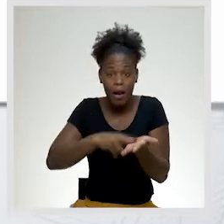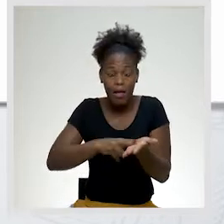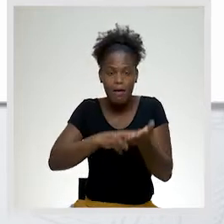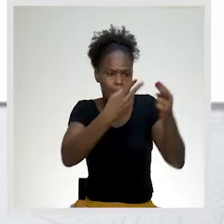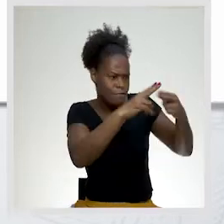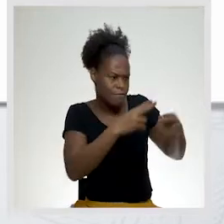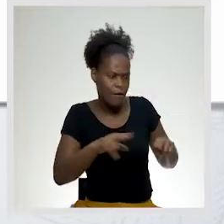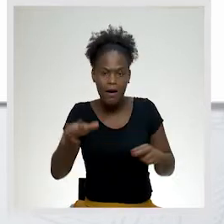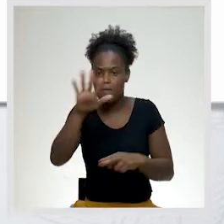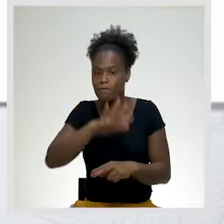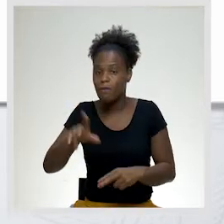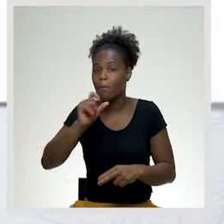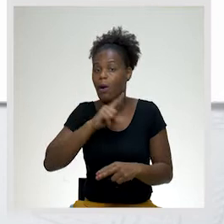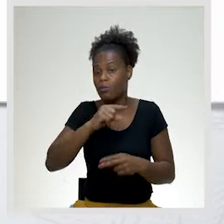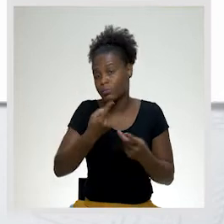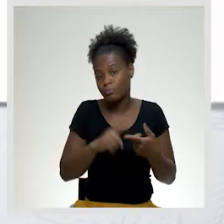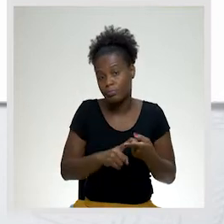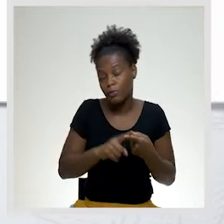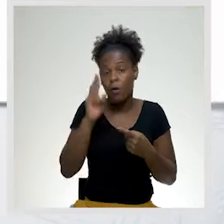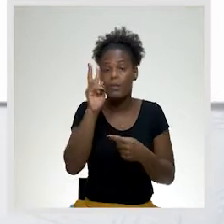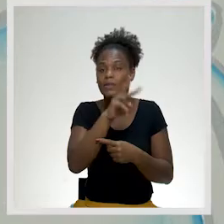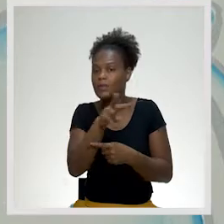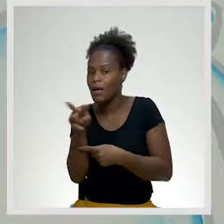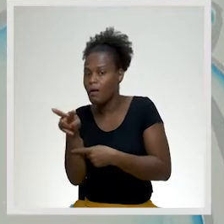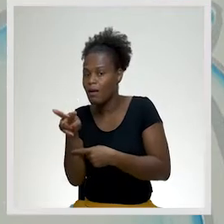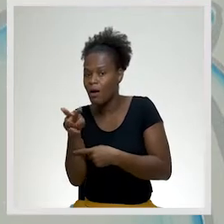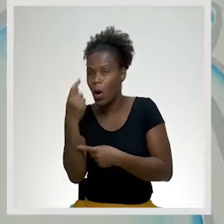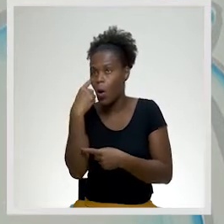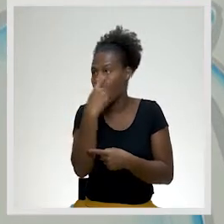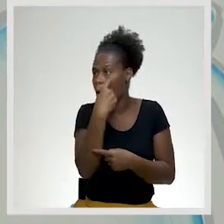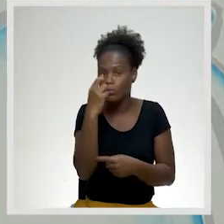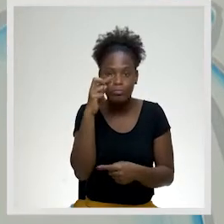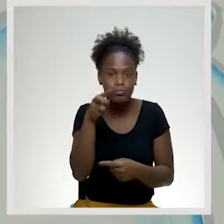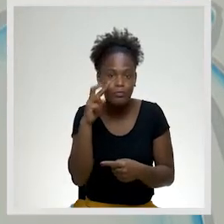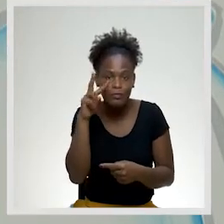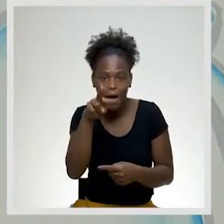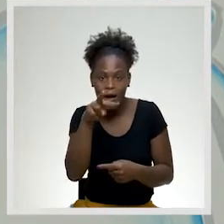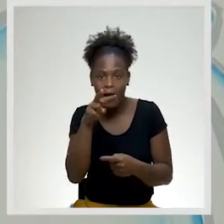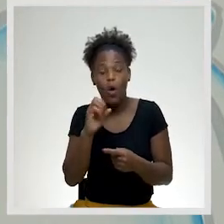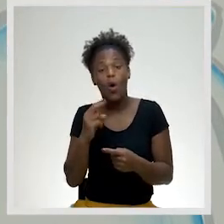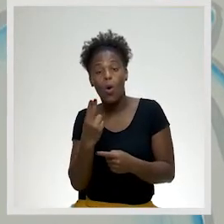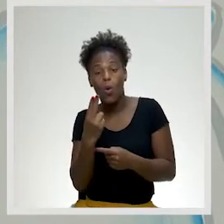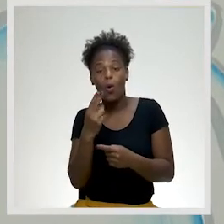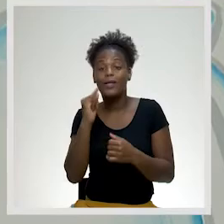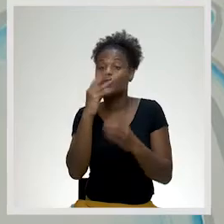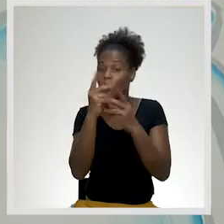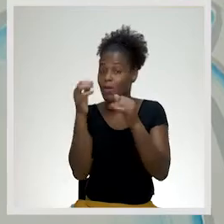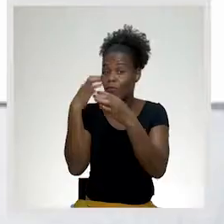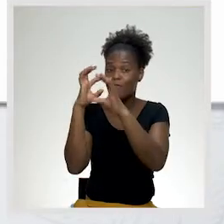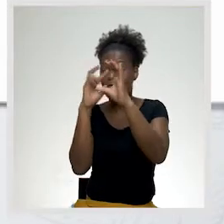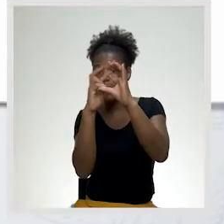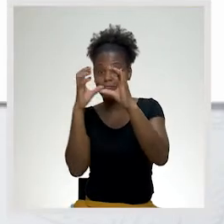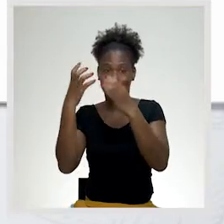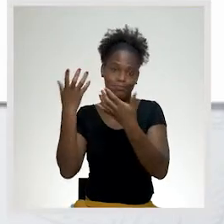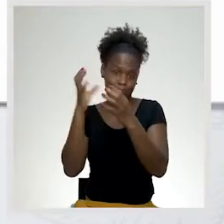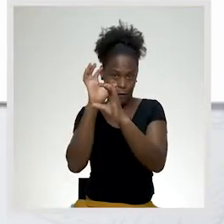múltipla, que pode ser uma observação a olho nu ou então por meio de instrumentos.